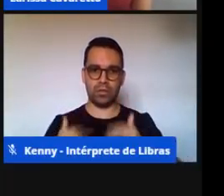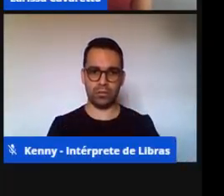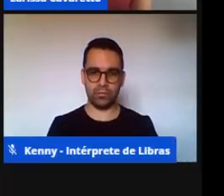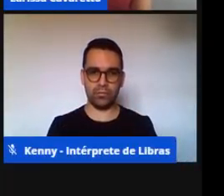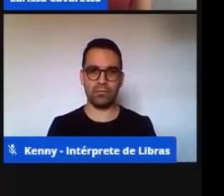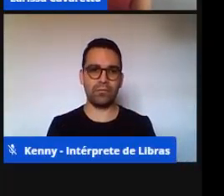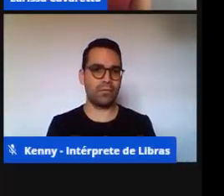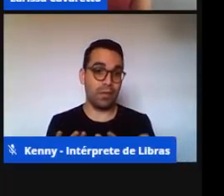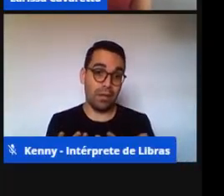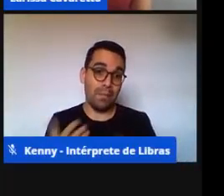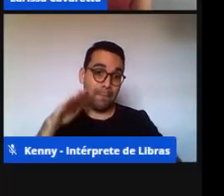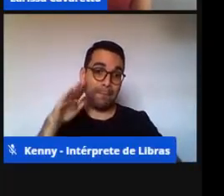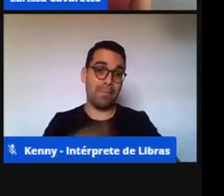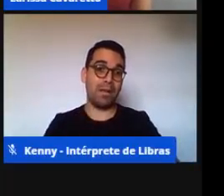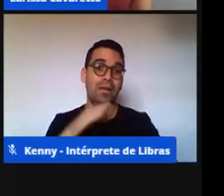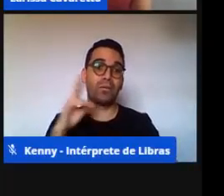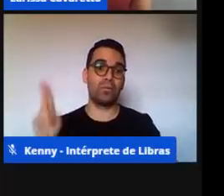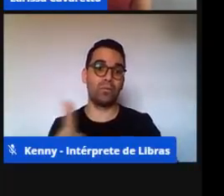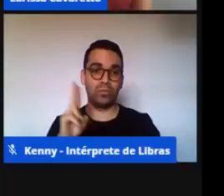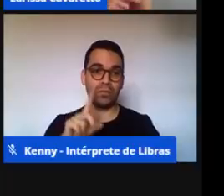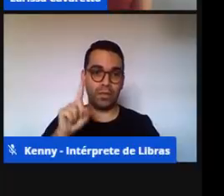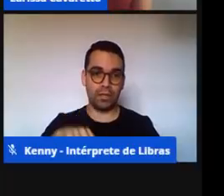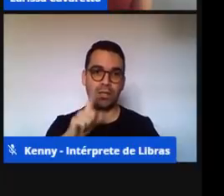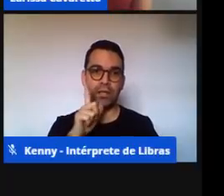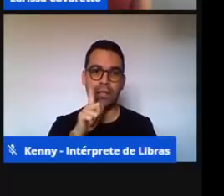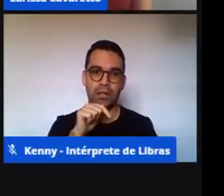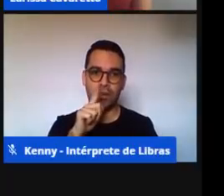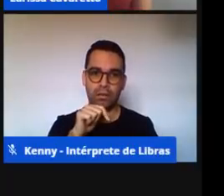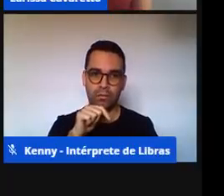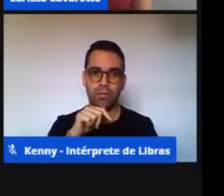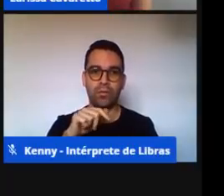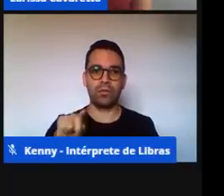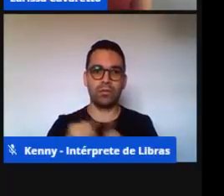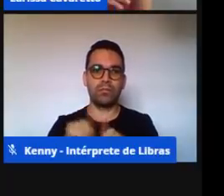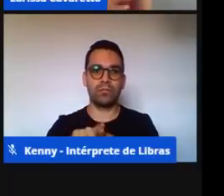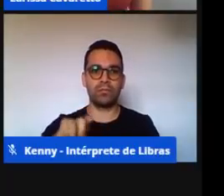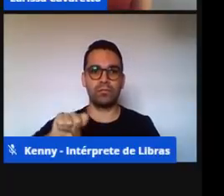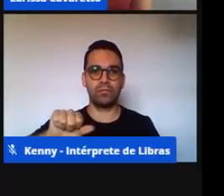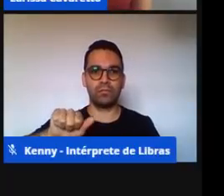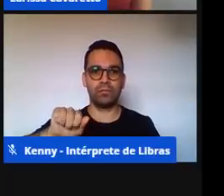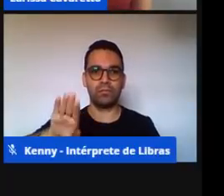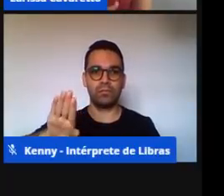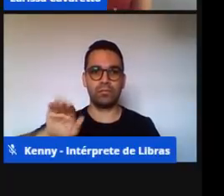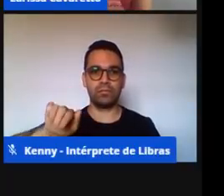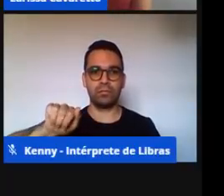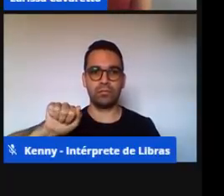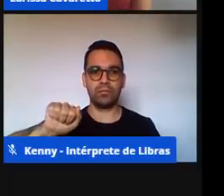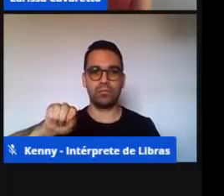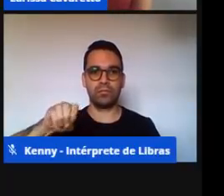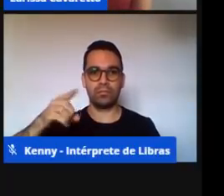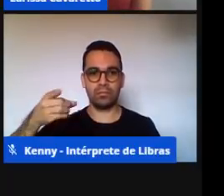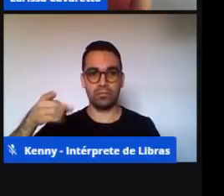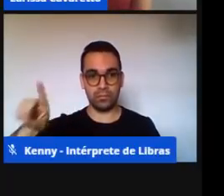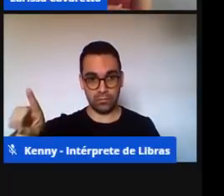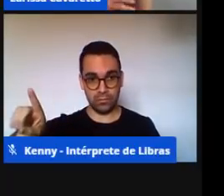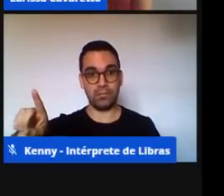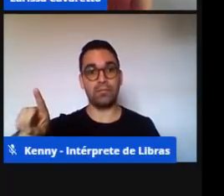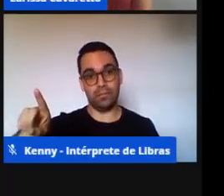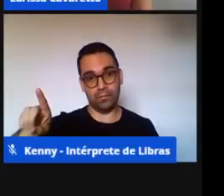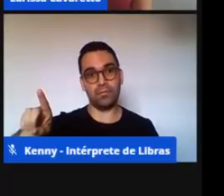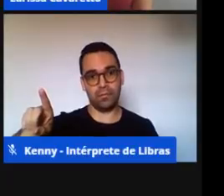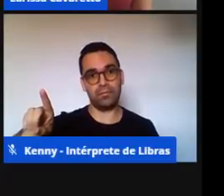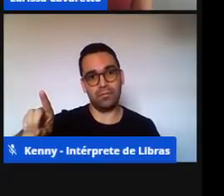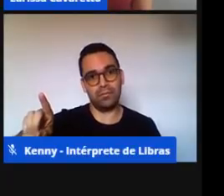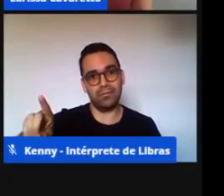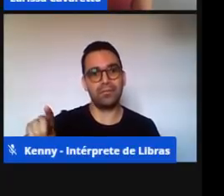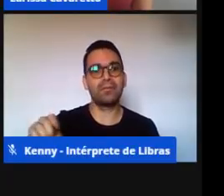Por quê? Porque o vírus da Covid, mais uma vez, ele é um vírus que ele tem um envelope lipídico em volta dele, que é um envelope de gordura. E a gente